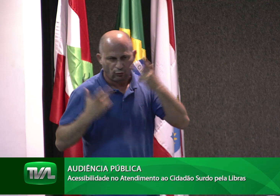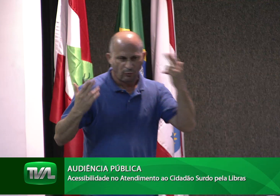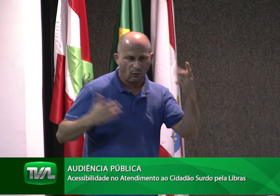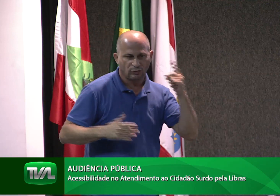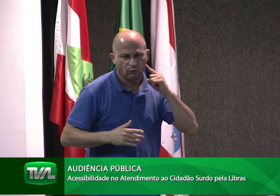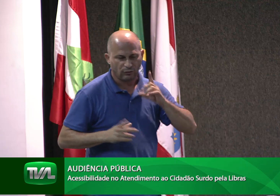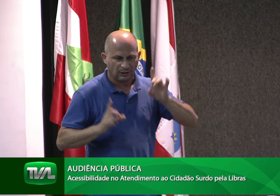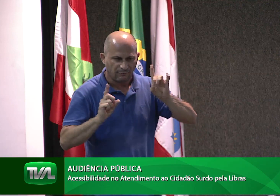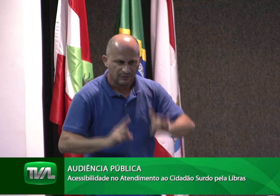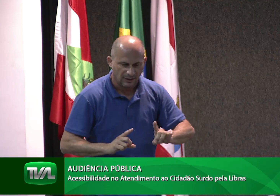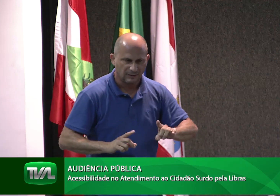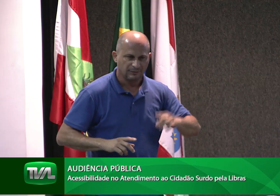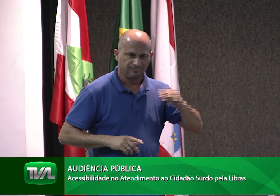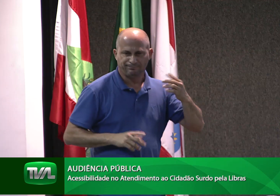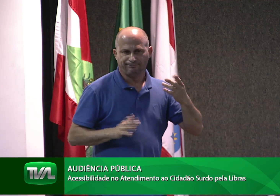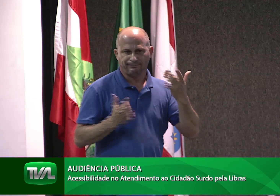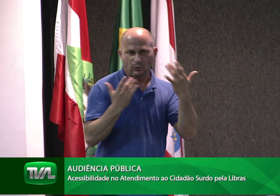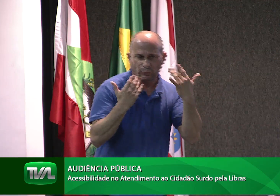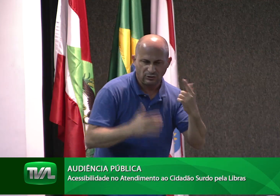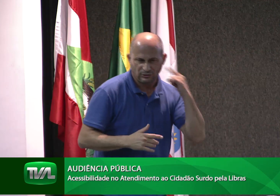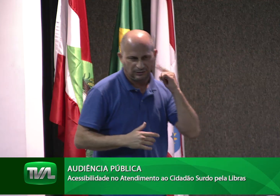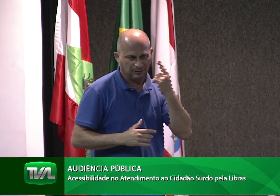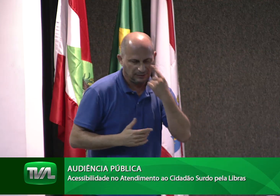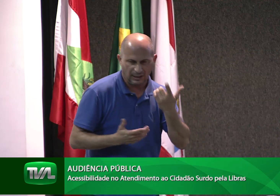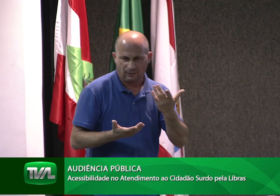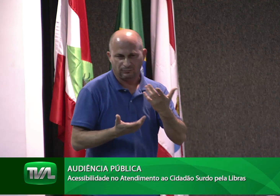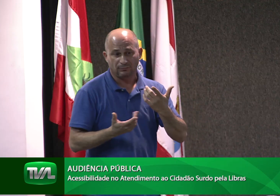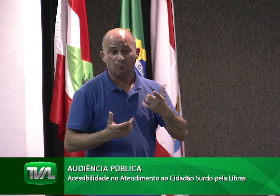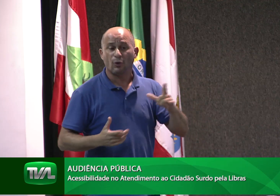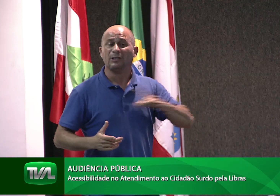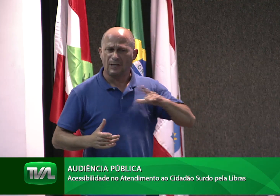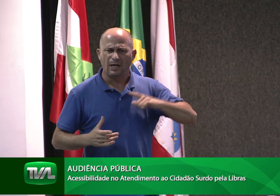atuo, independente se é surdo ou deficiente, enfim.